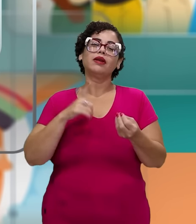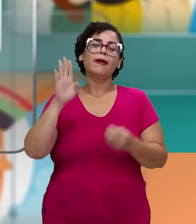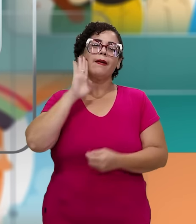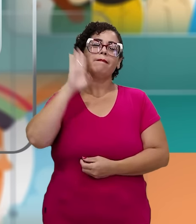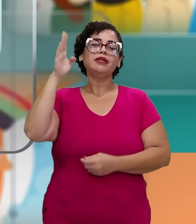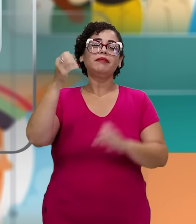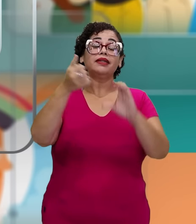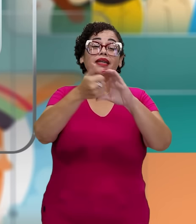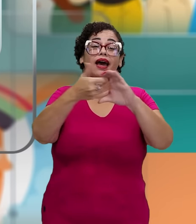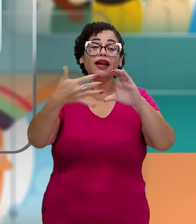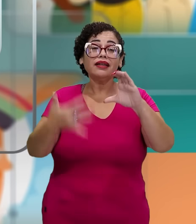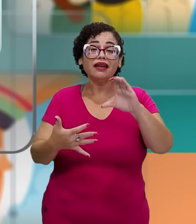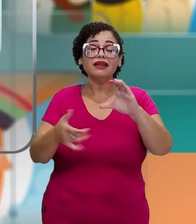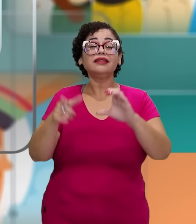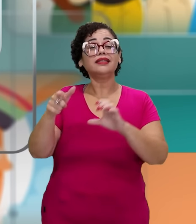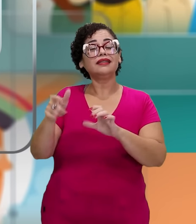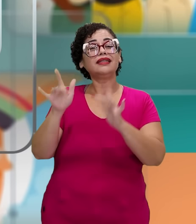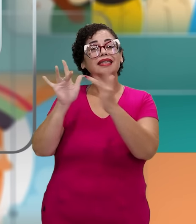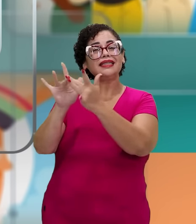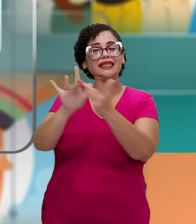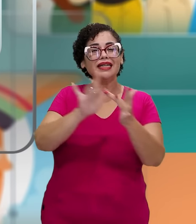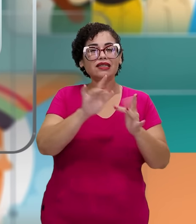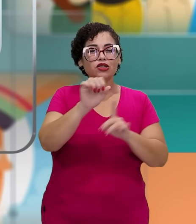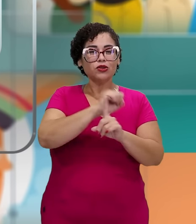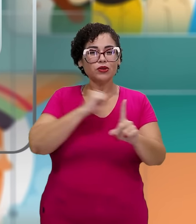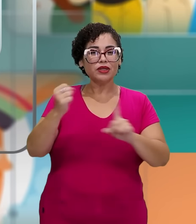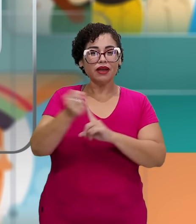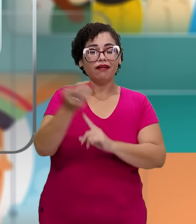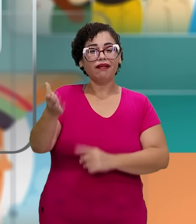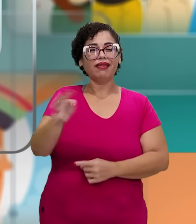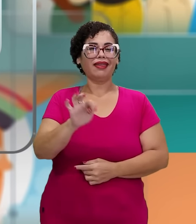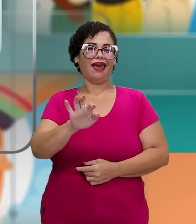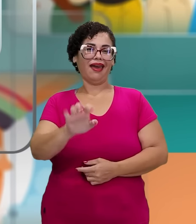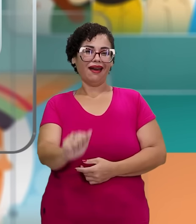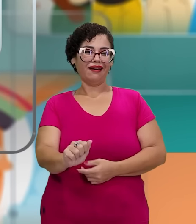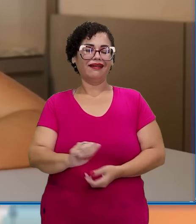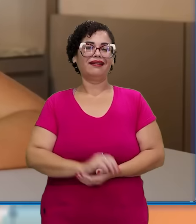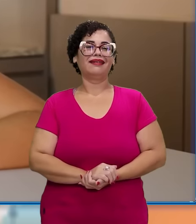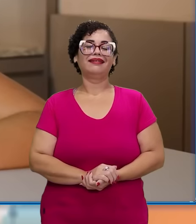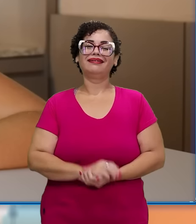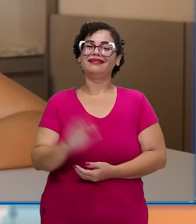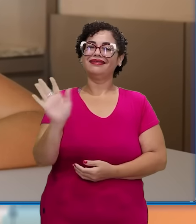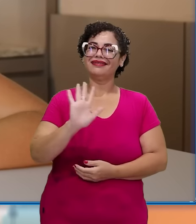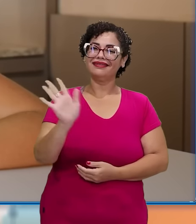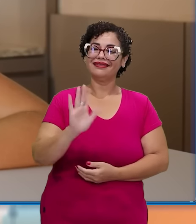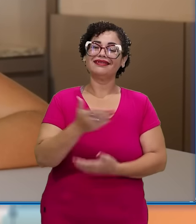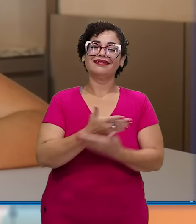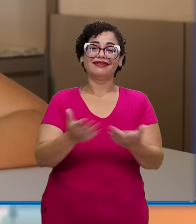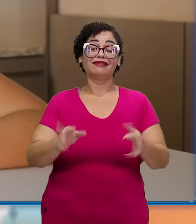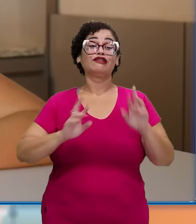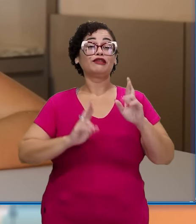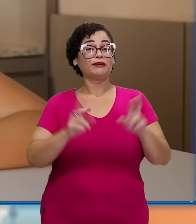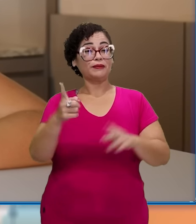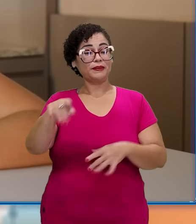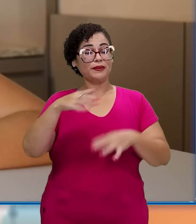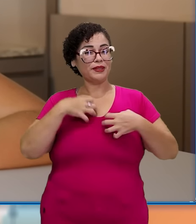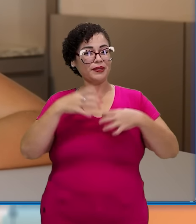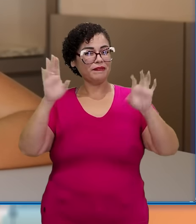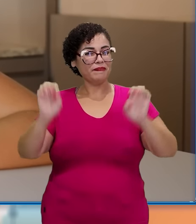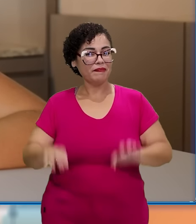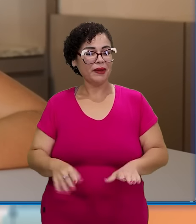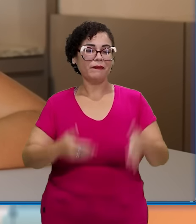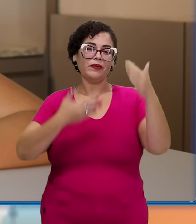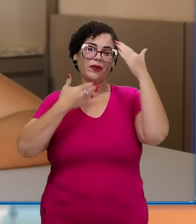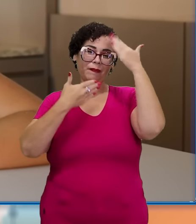principais características das interações sociais da pessoa com tea Olá pessoal Espero que todos estejam